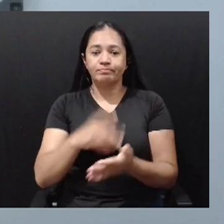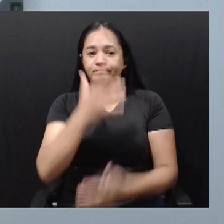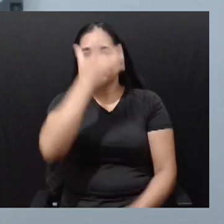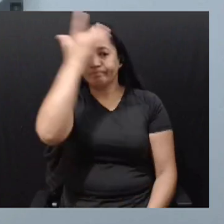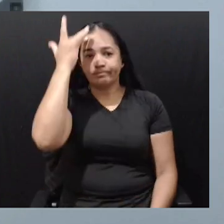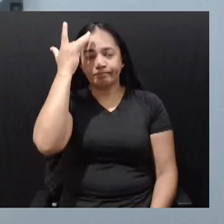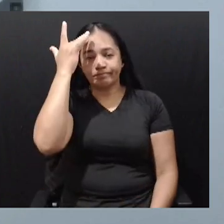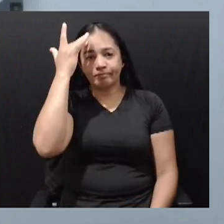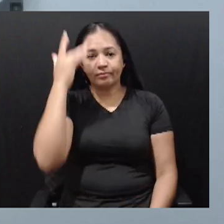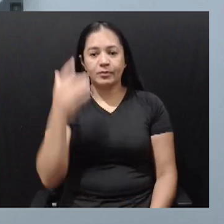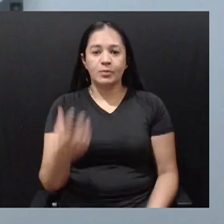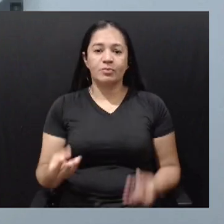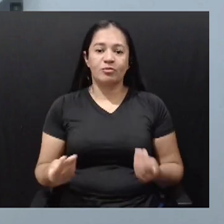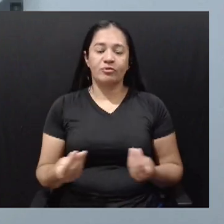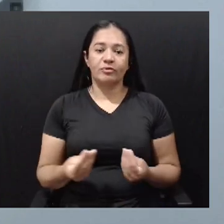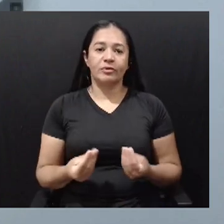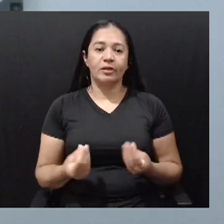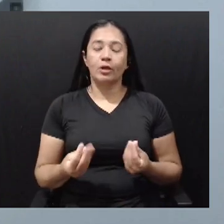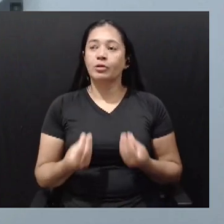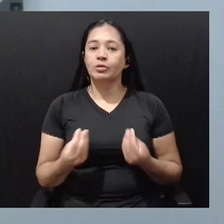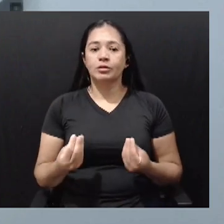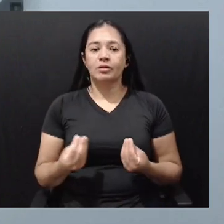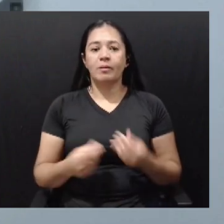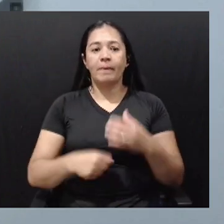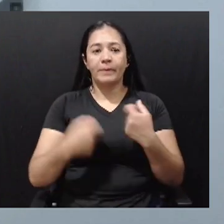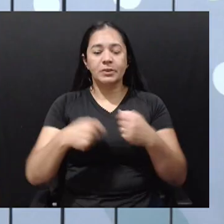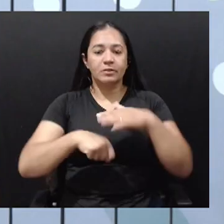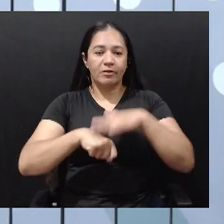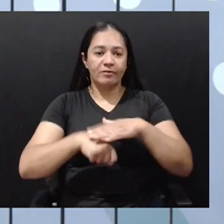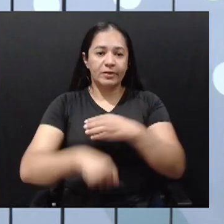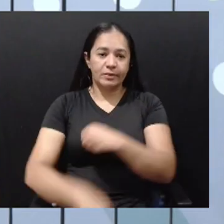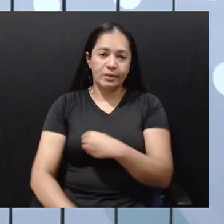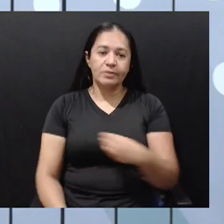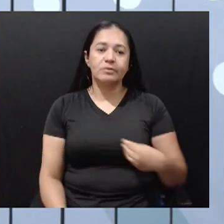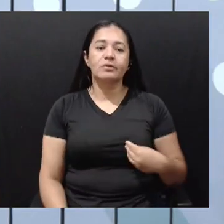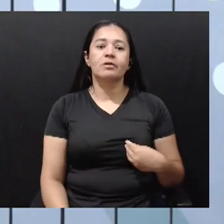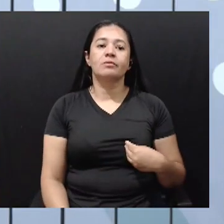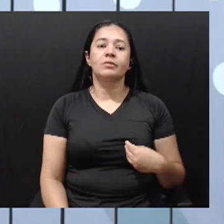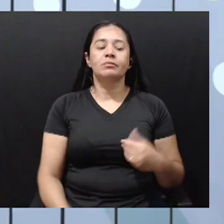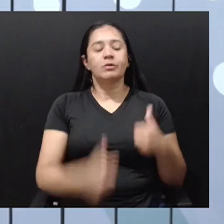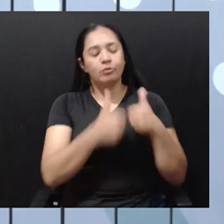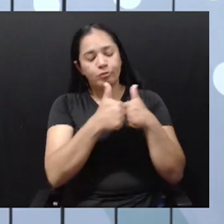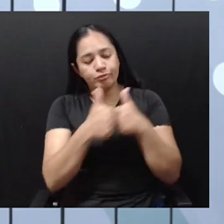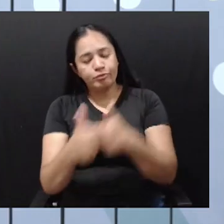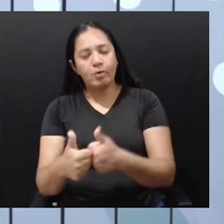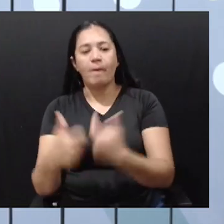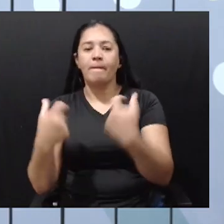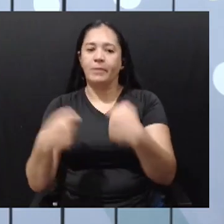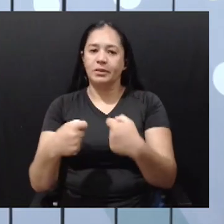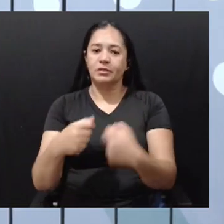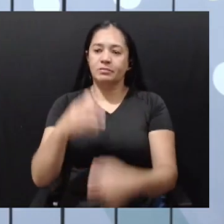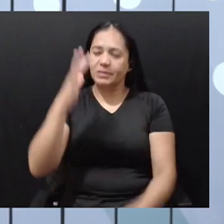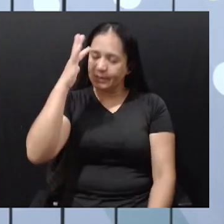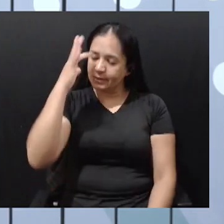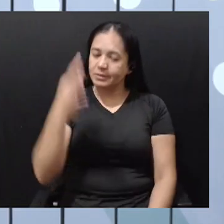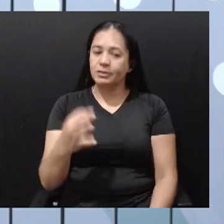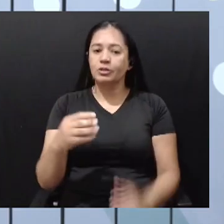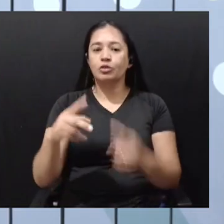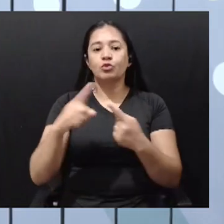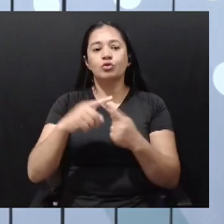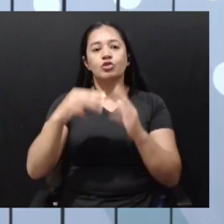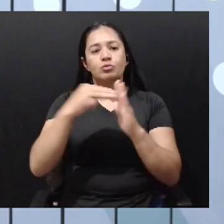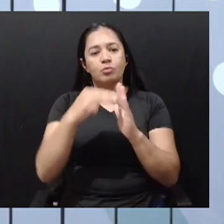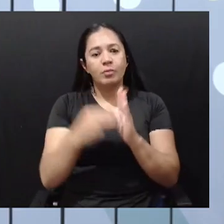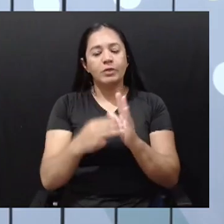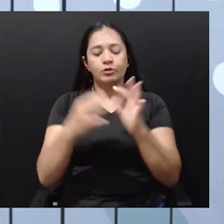mulher não pode deixar de fazer os exames, de fazer um acompanhamento para ter certeza do método e também ficar